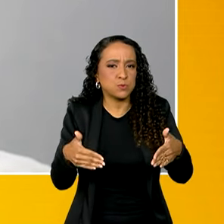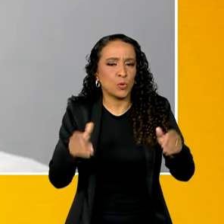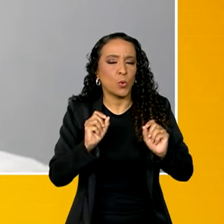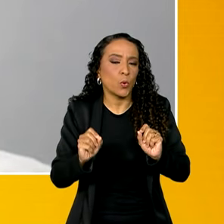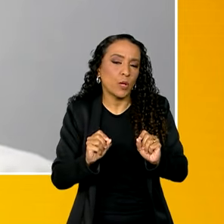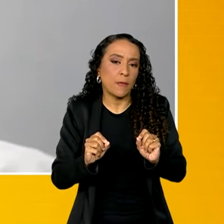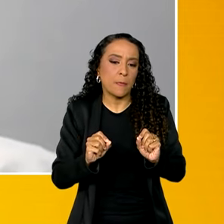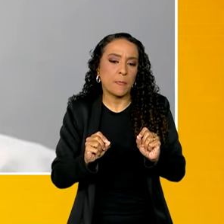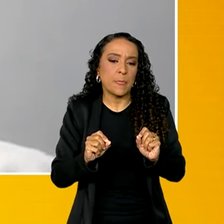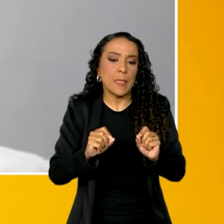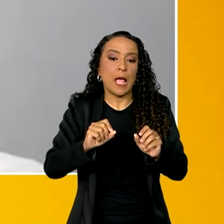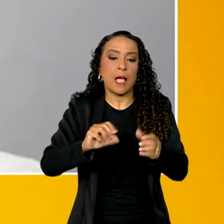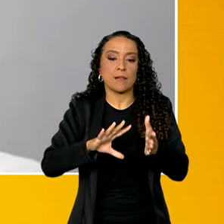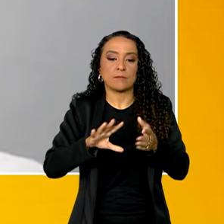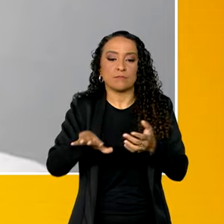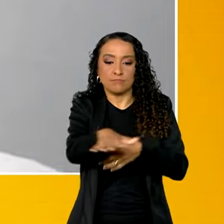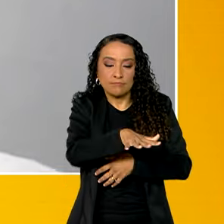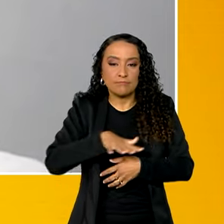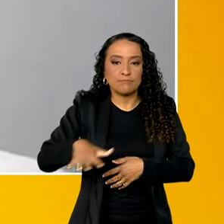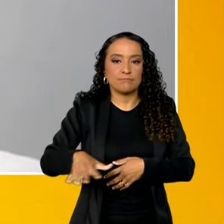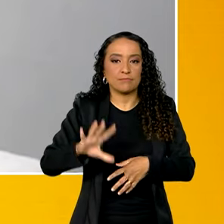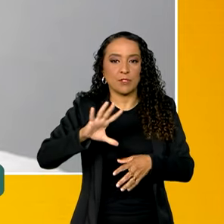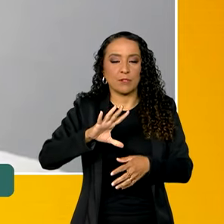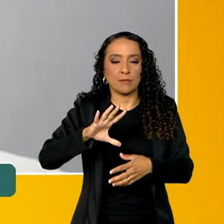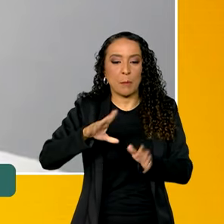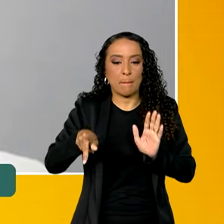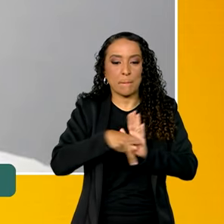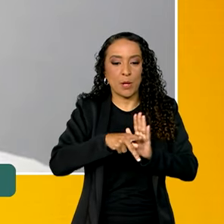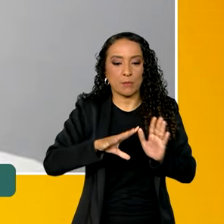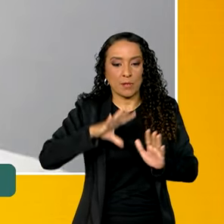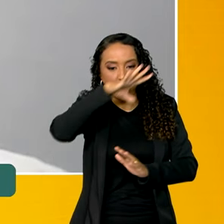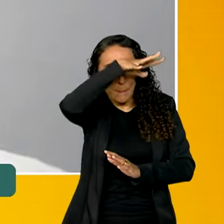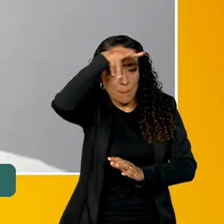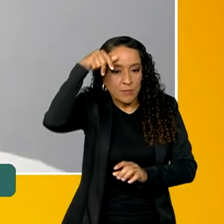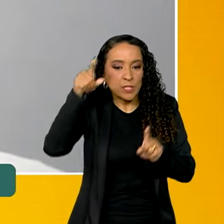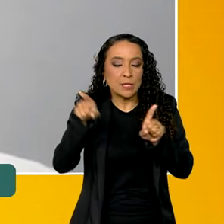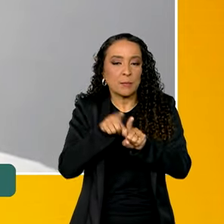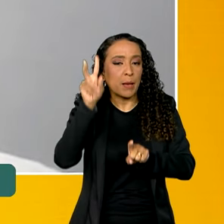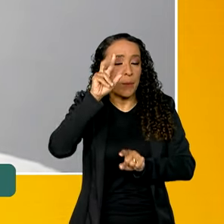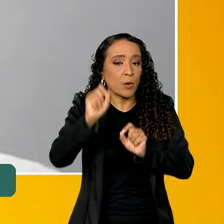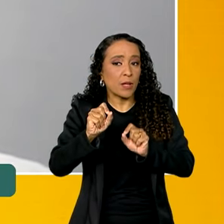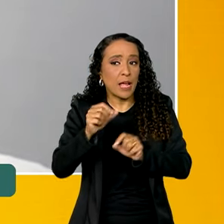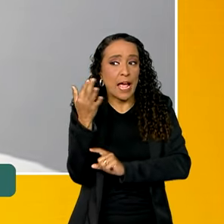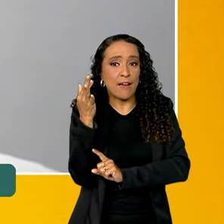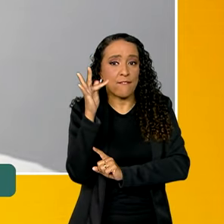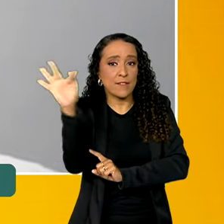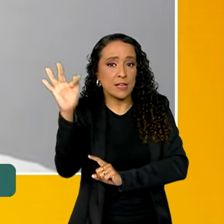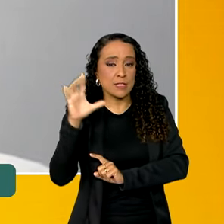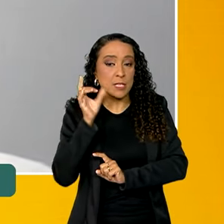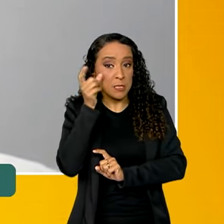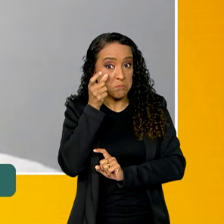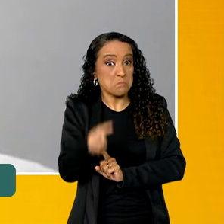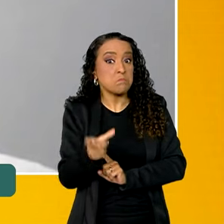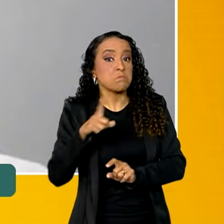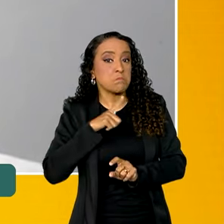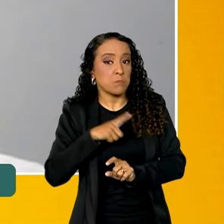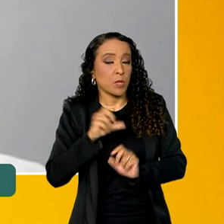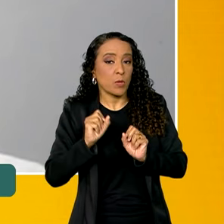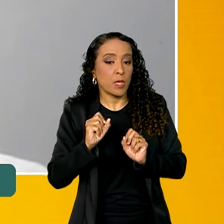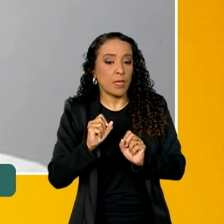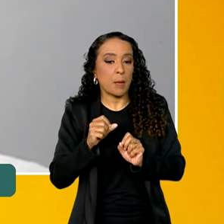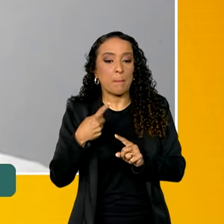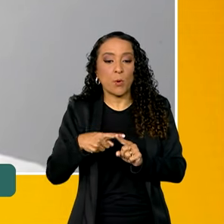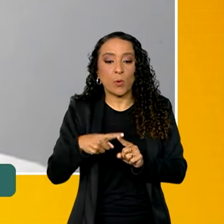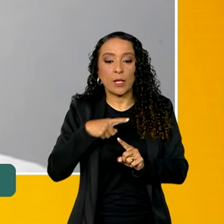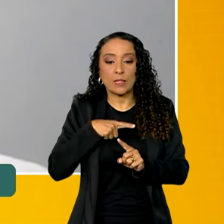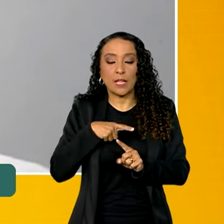tanto na região amazônica e é bom sempre lembrar que a razão para isso é que a França tem um especial interesse no bioma, uma vez